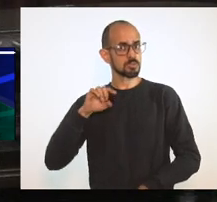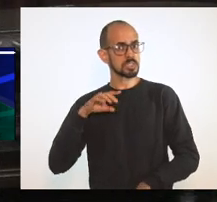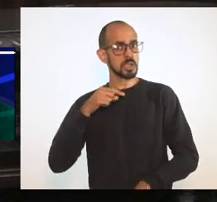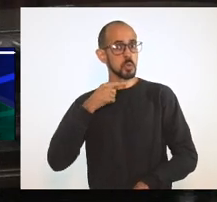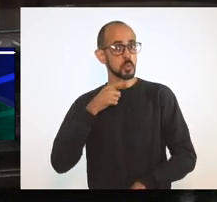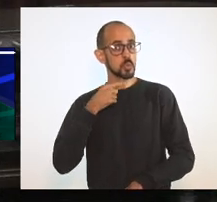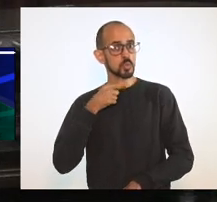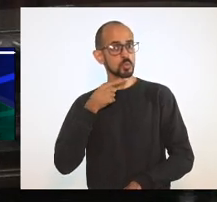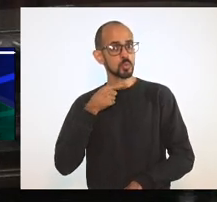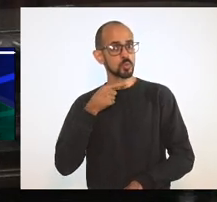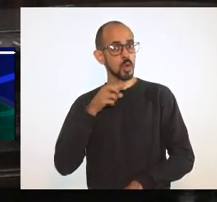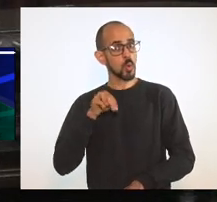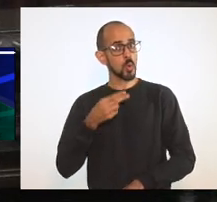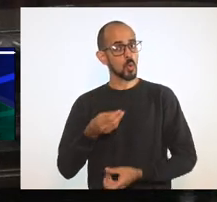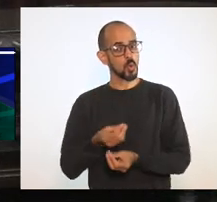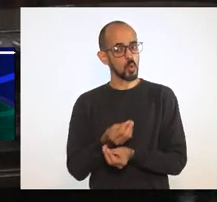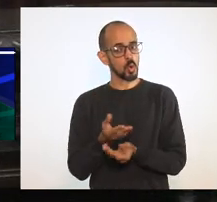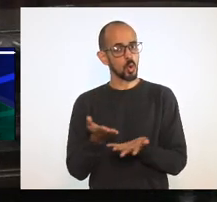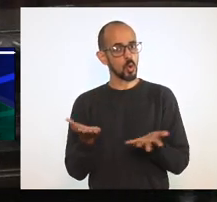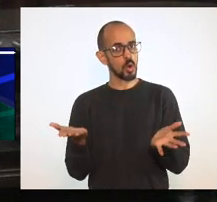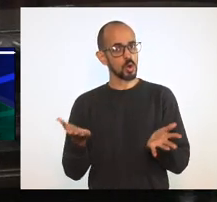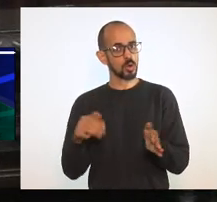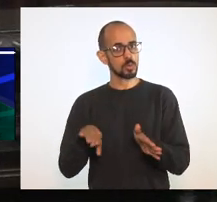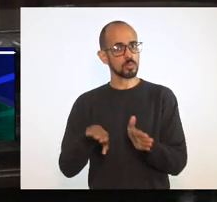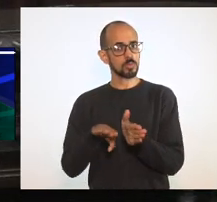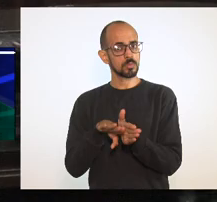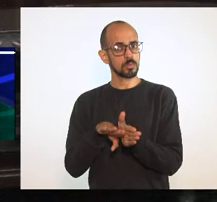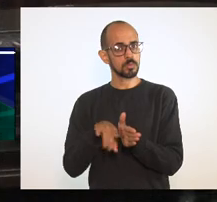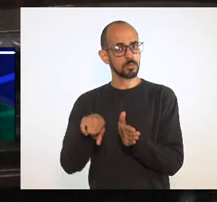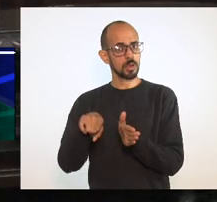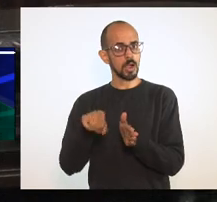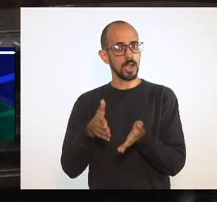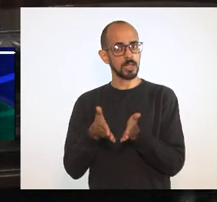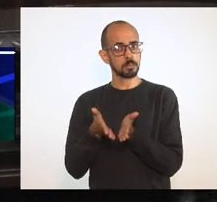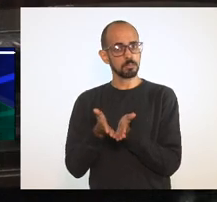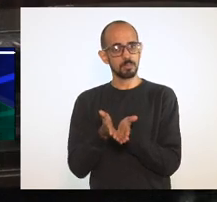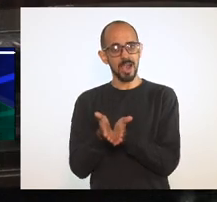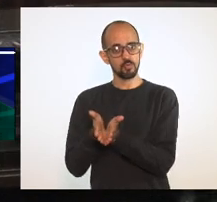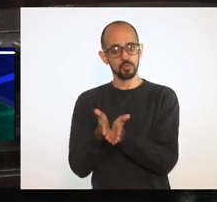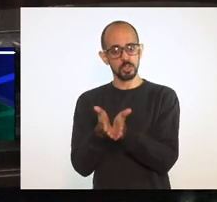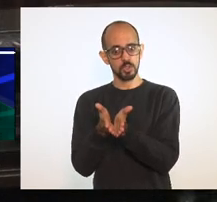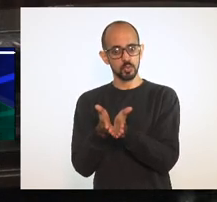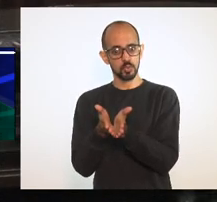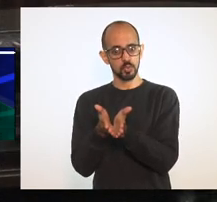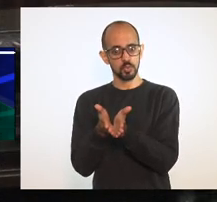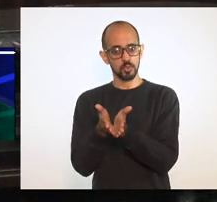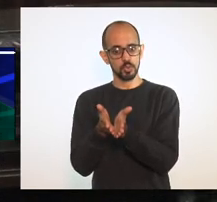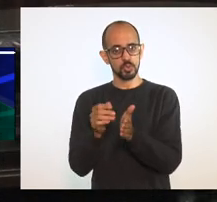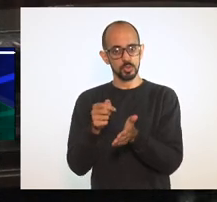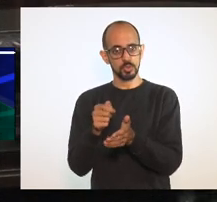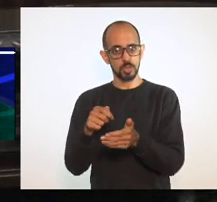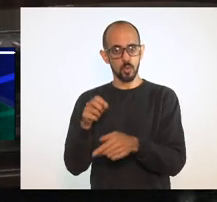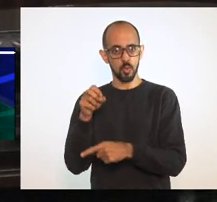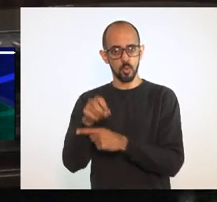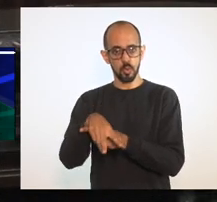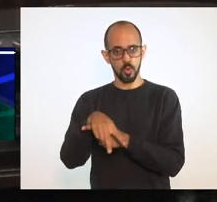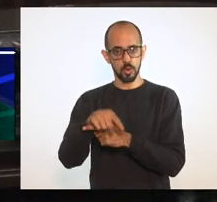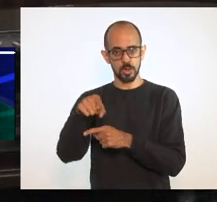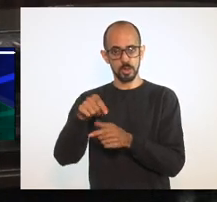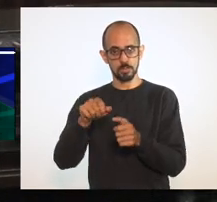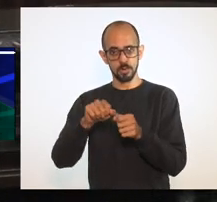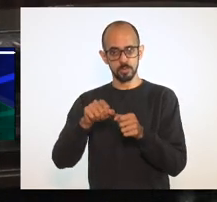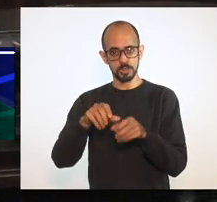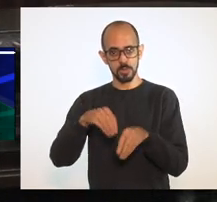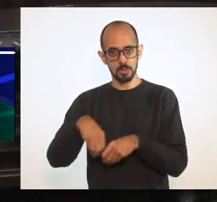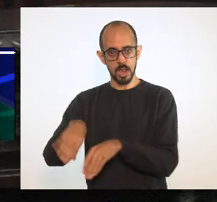ou está distribuído pelas plataformas? Aqueles navios que são contratados para fazer transporte, será que ele